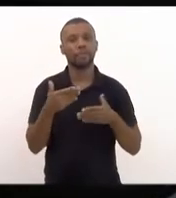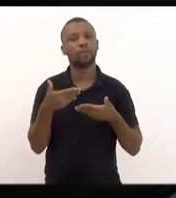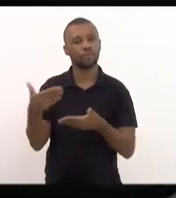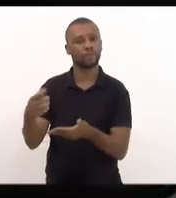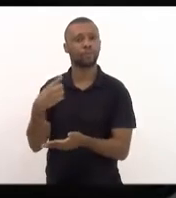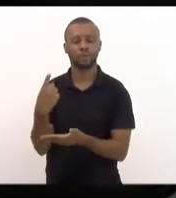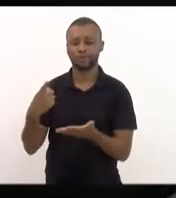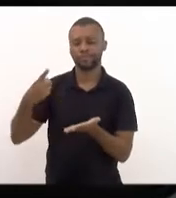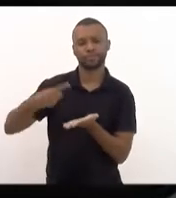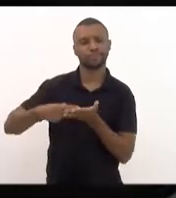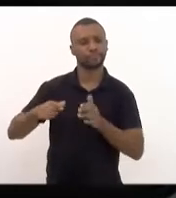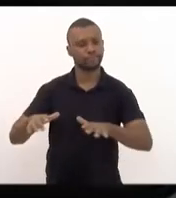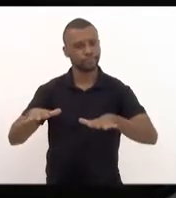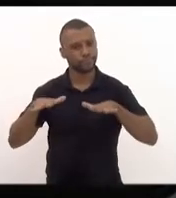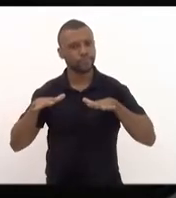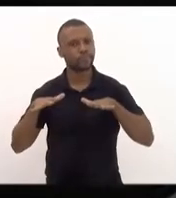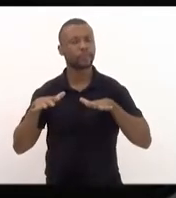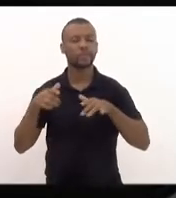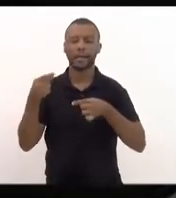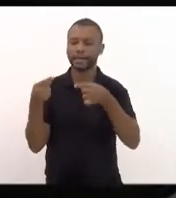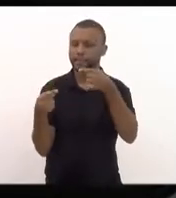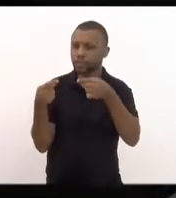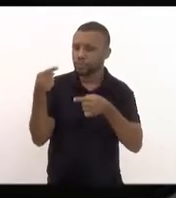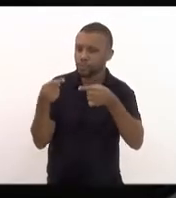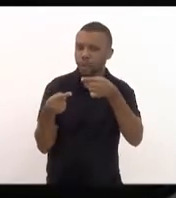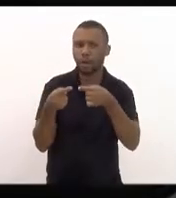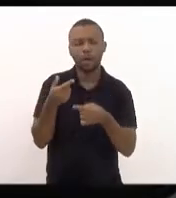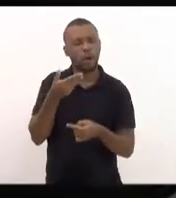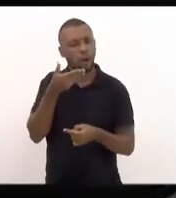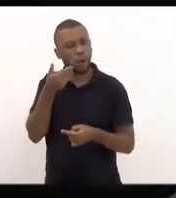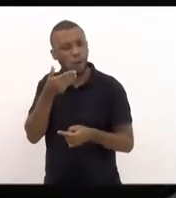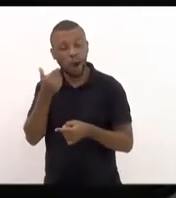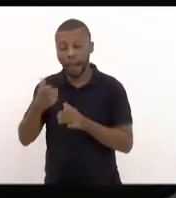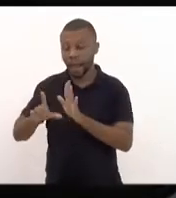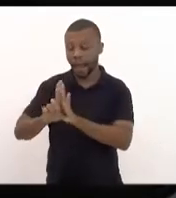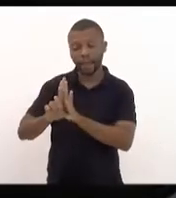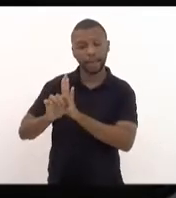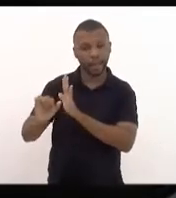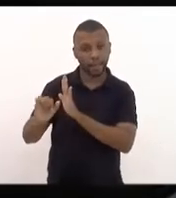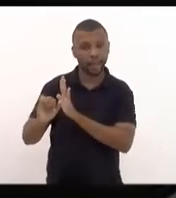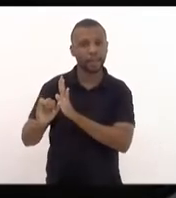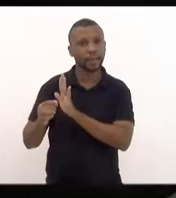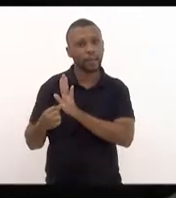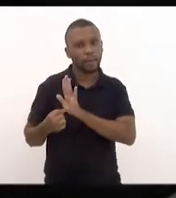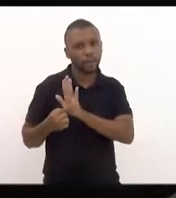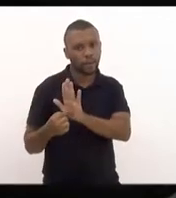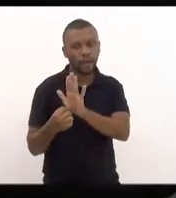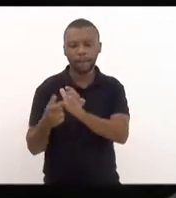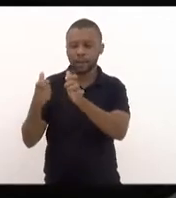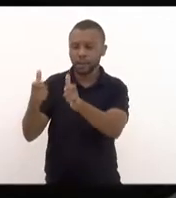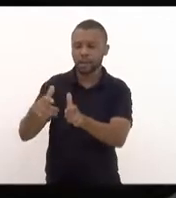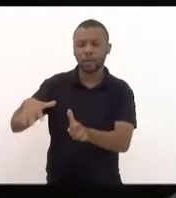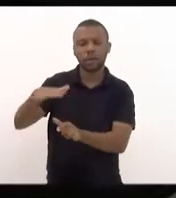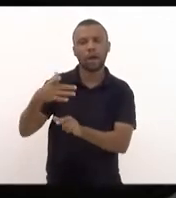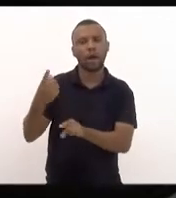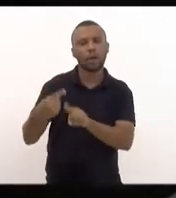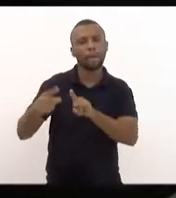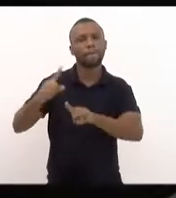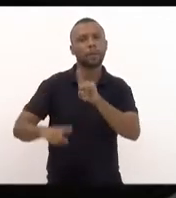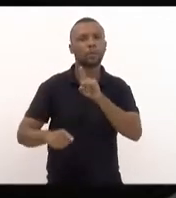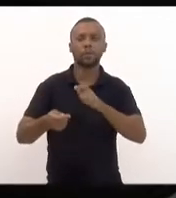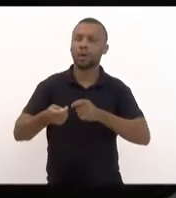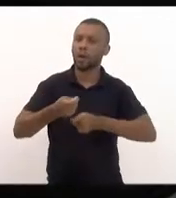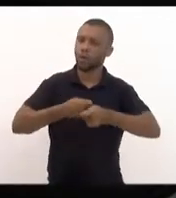participar dessa discussão, aprimorar essa lei e levar para aquele local desenvolvimento econômico de